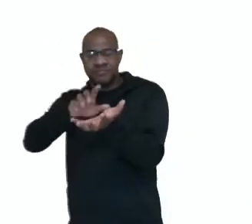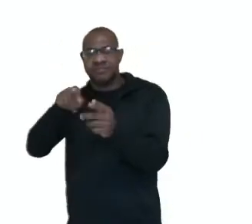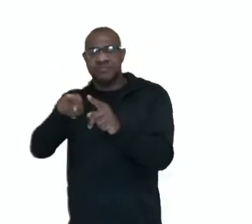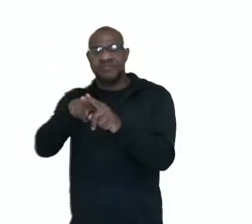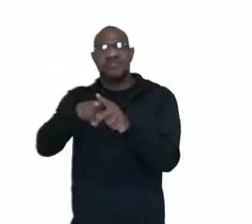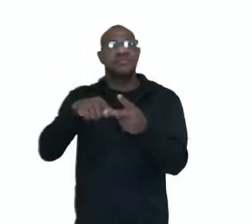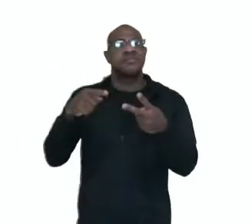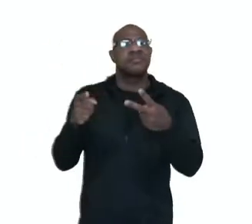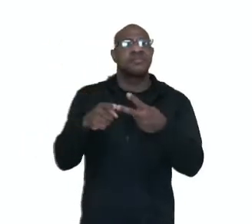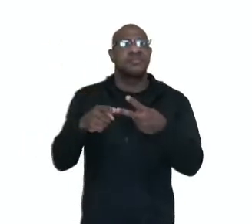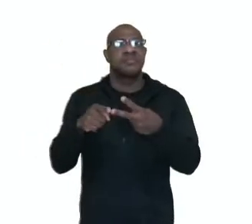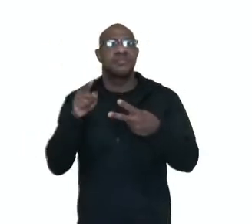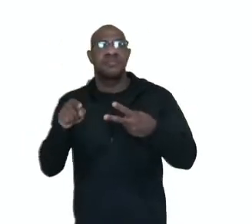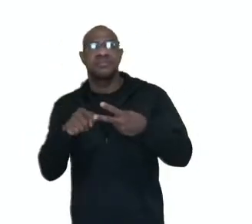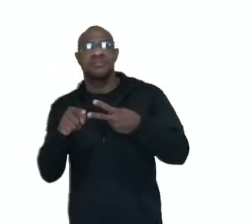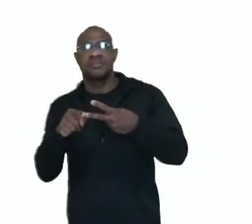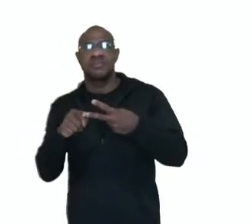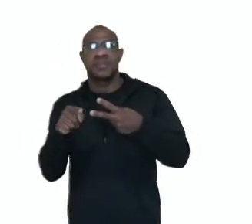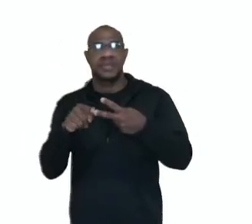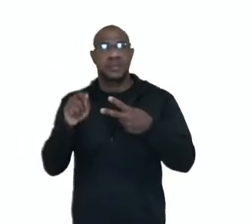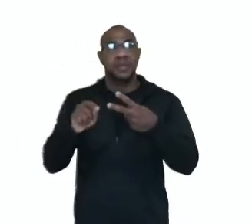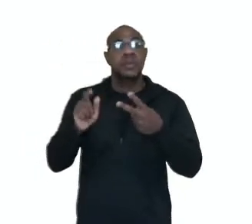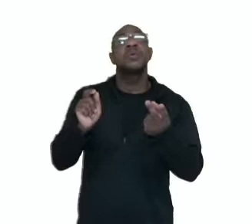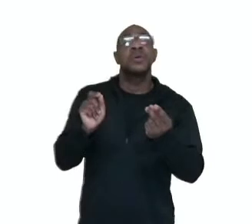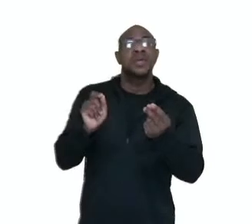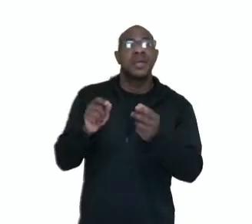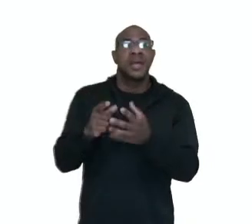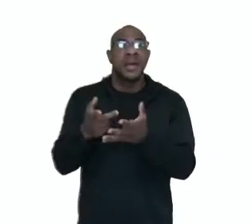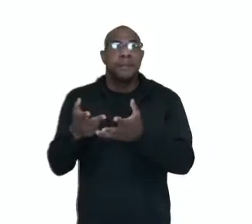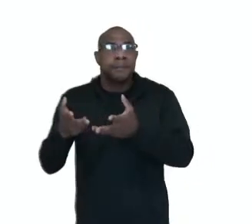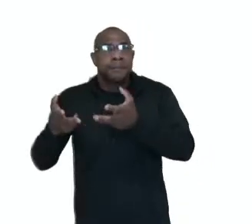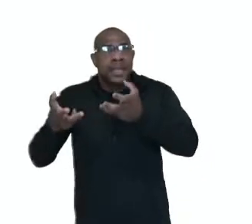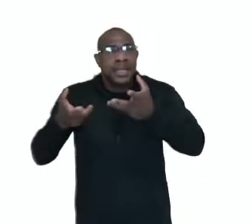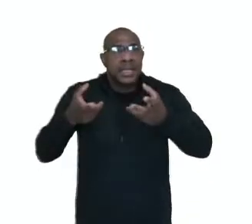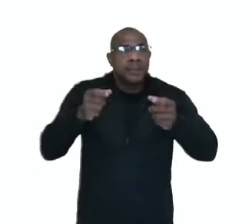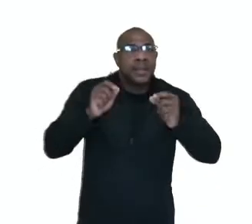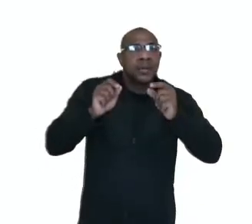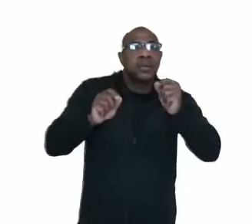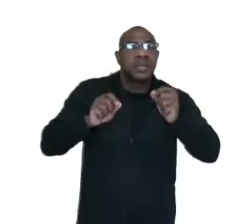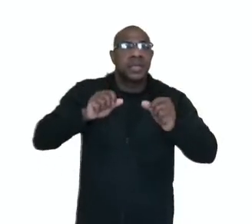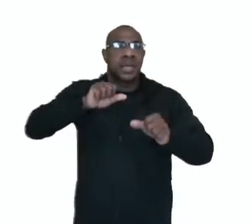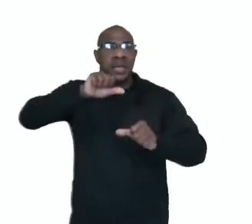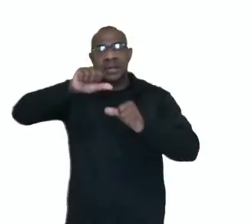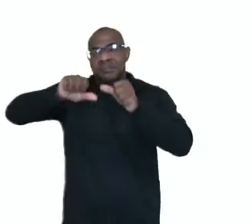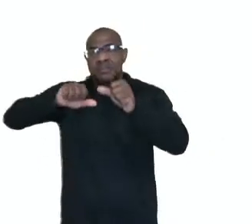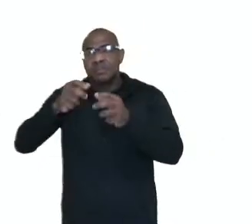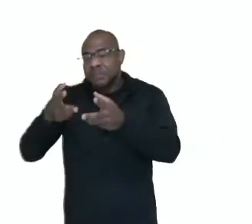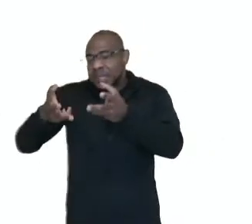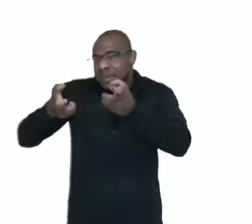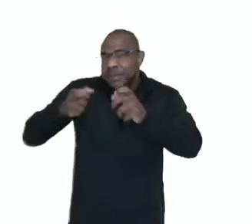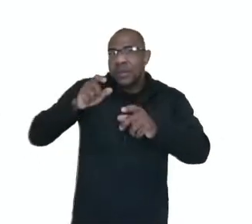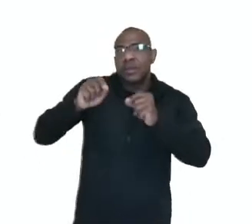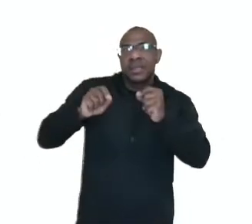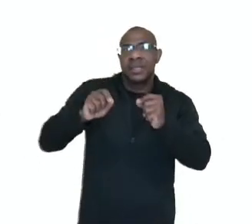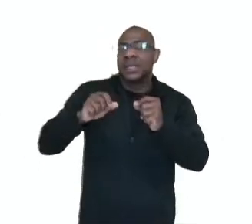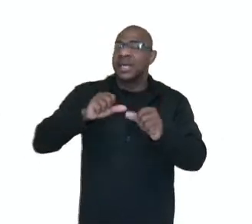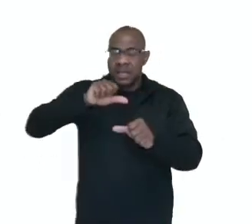antrópicas que provocam modificações na composição da atmosfera.